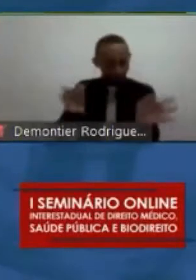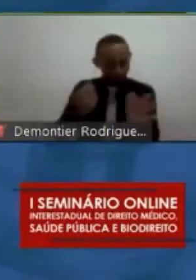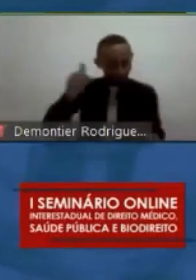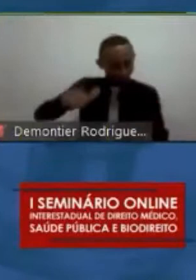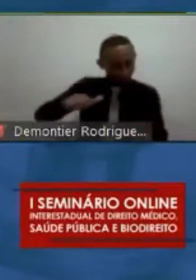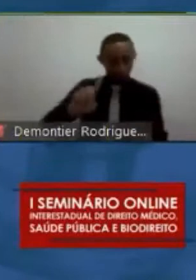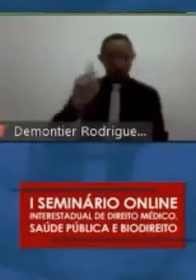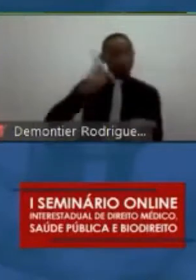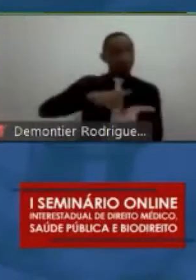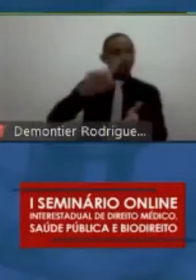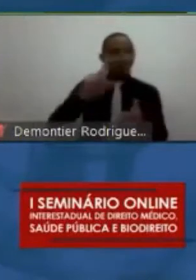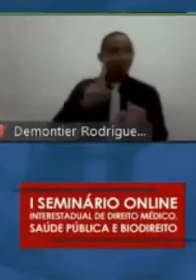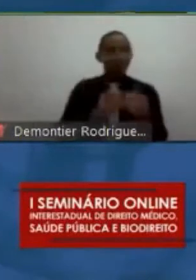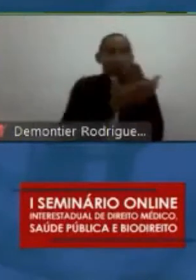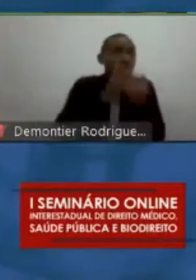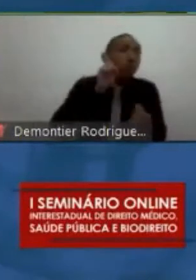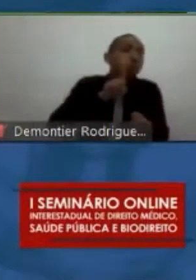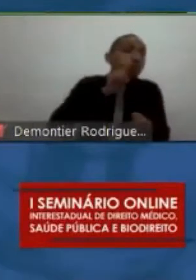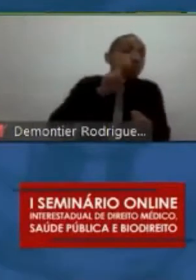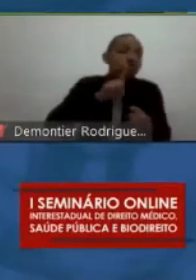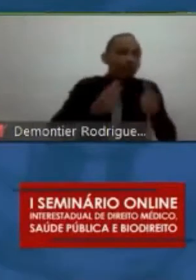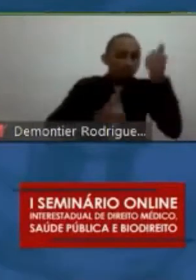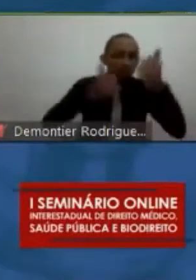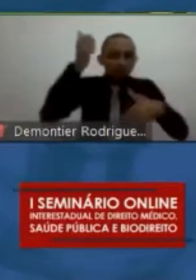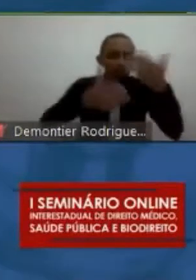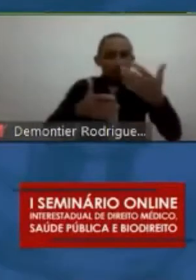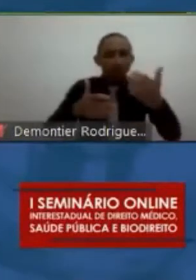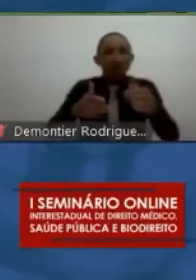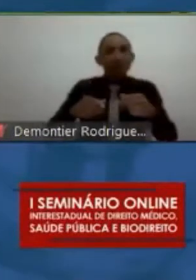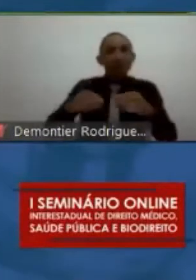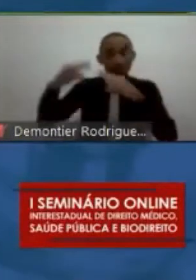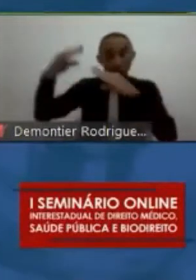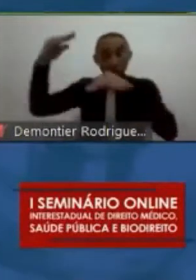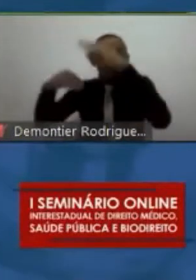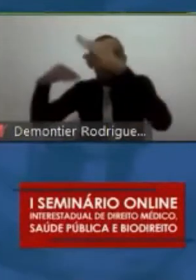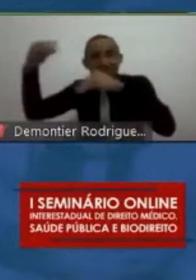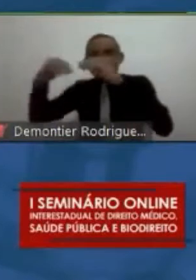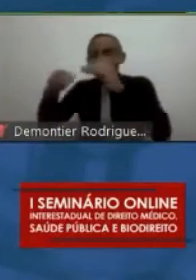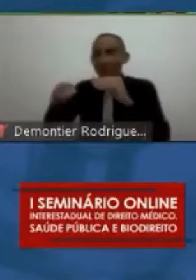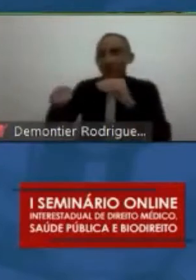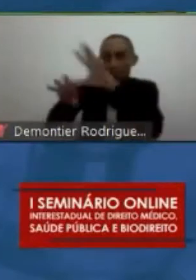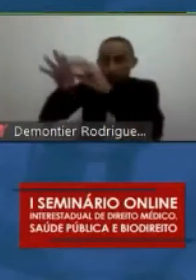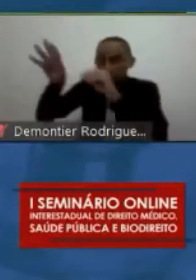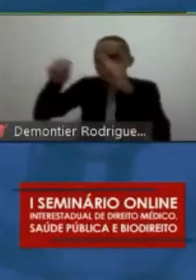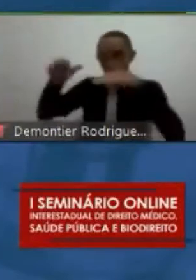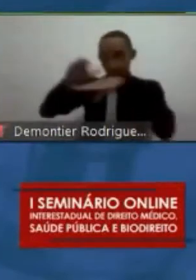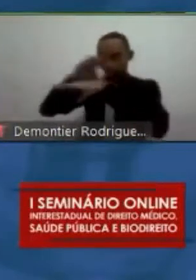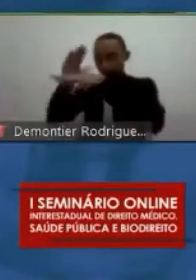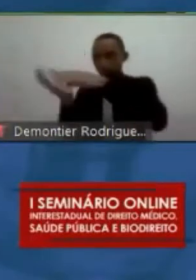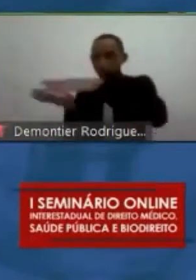estudo americano demonstrando de que, enquanto, às vezes, o custo de coleta do sangue pode ser ao redor dos